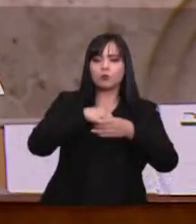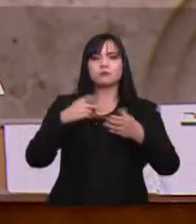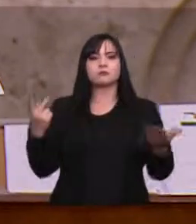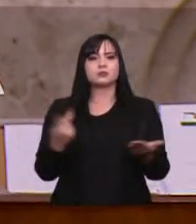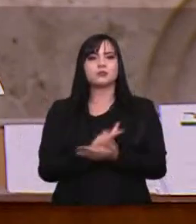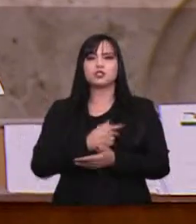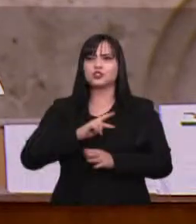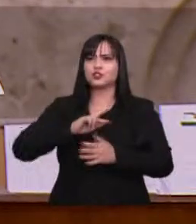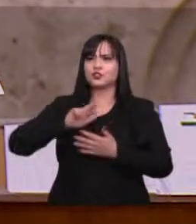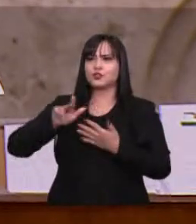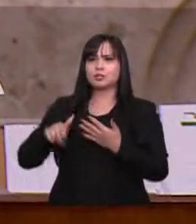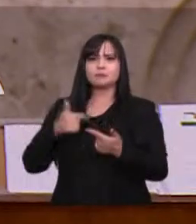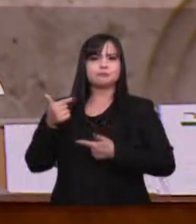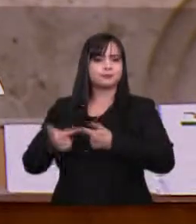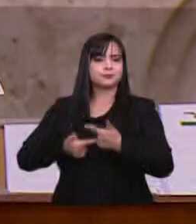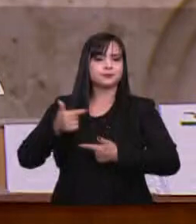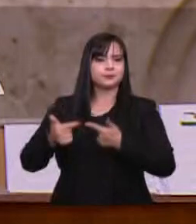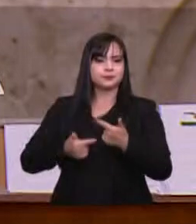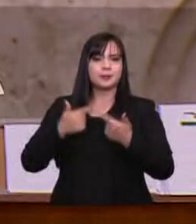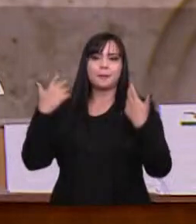inúmeras outras tarefas